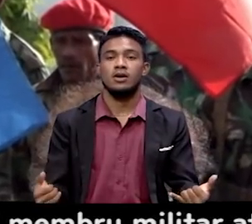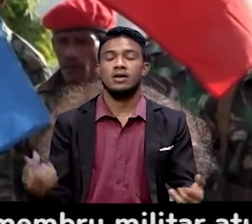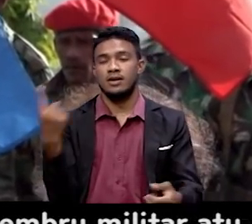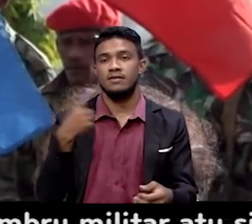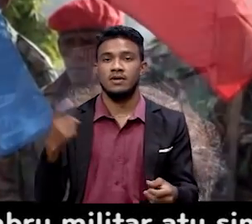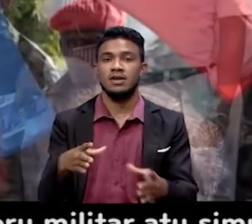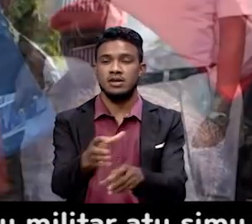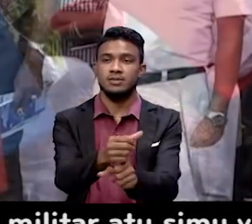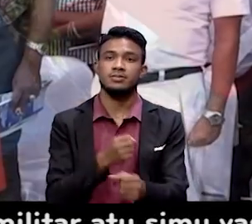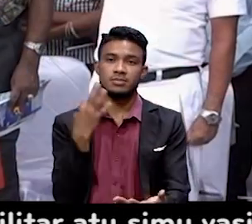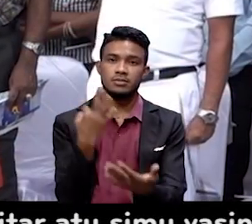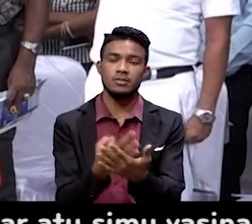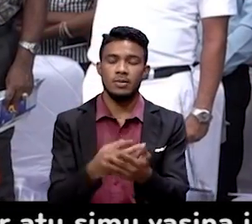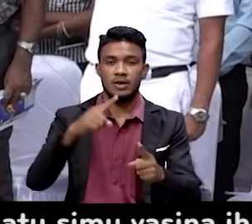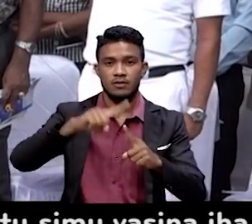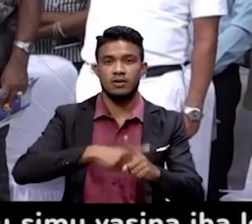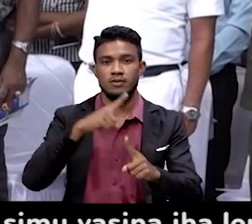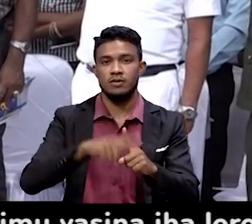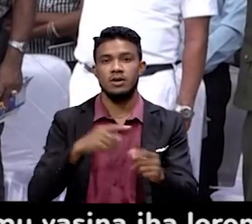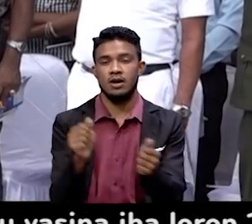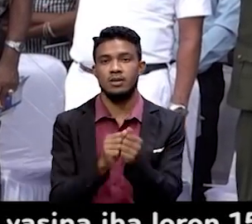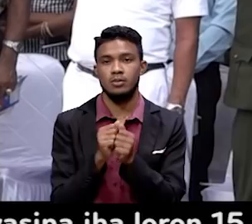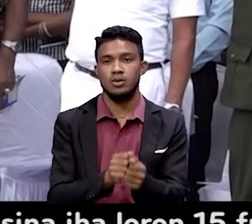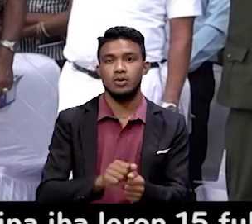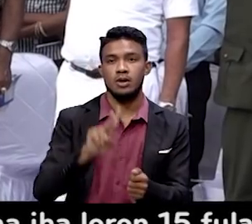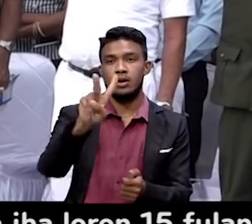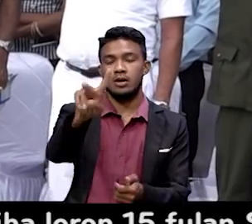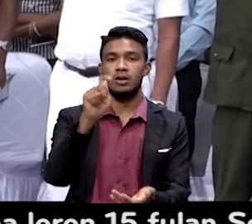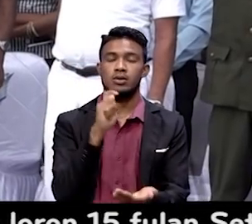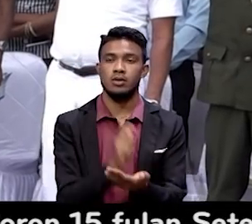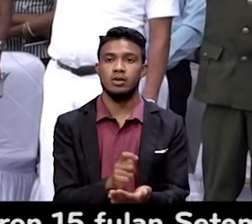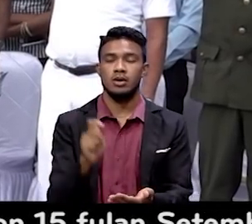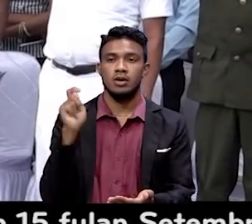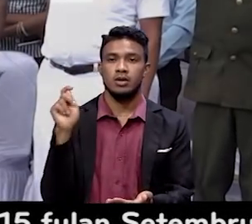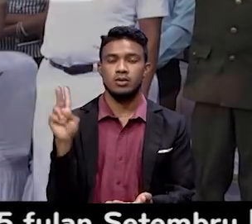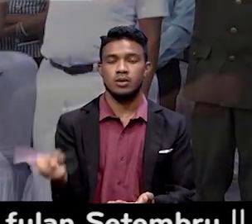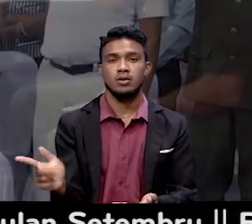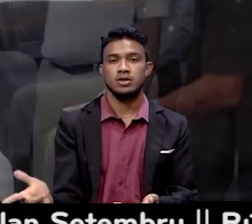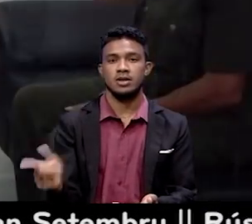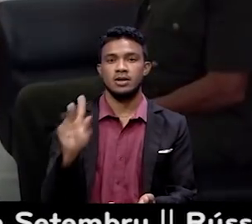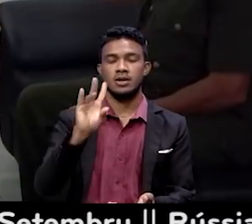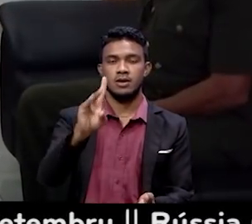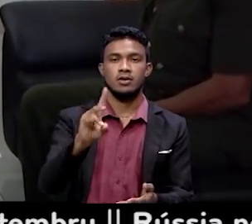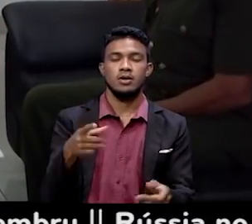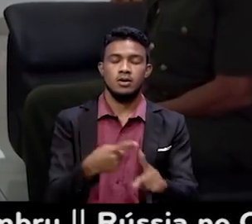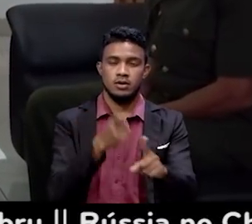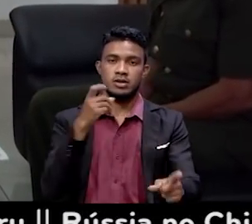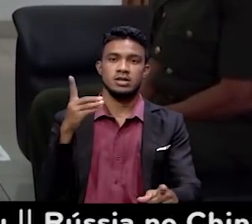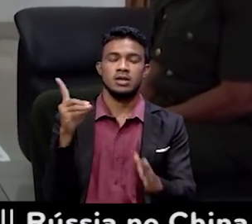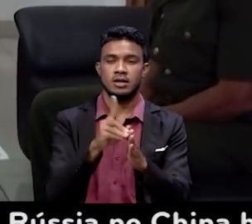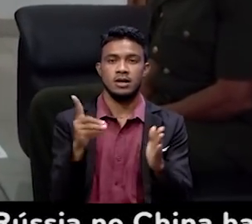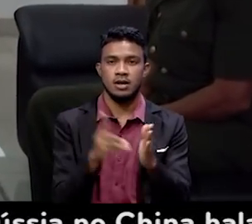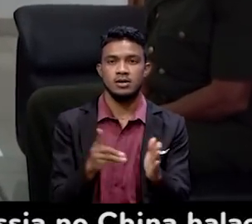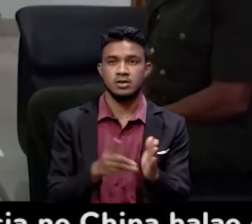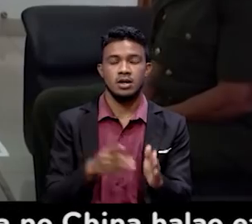horisimo pensão fulan-fulan, hamutuk, rihung ronulu resing hitu resing. Os cidadãos nem maioria retam